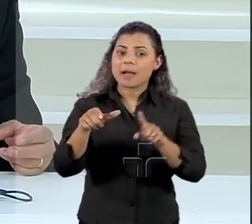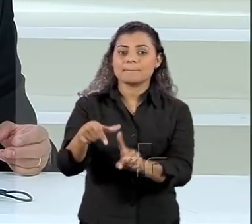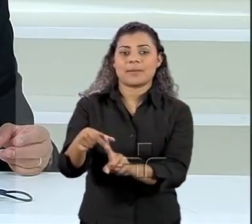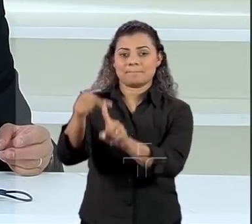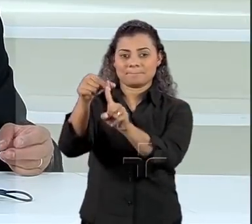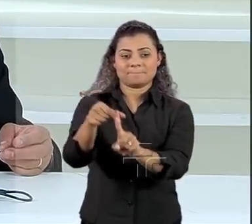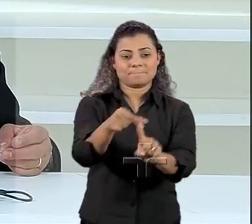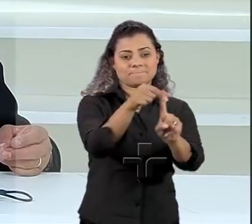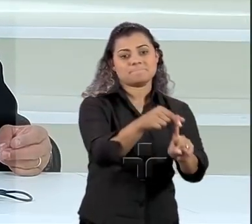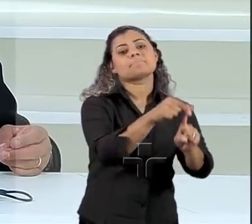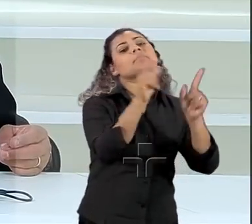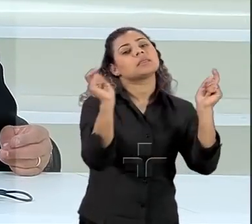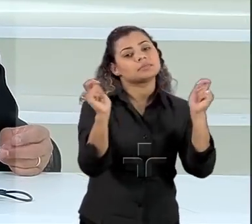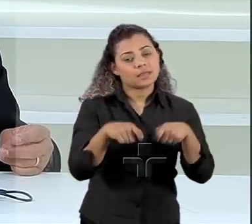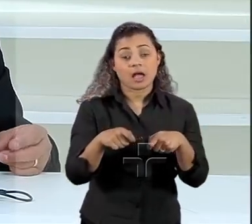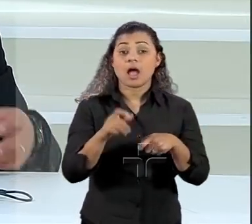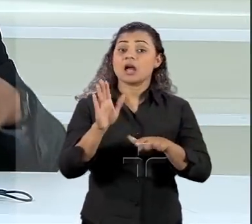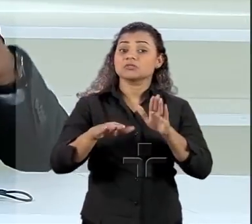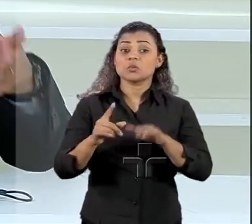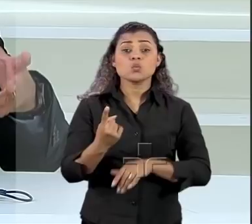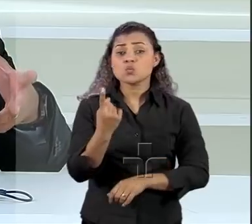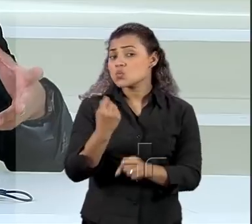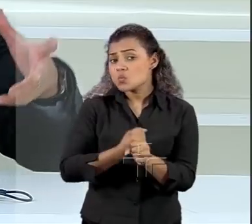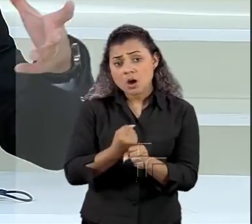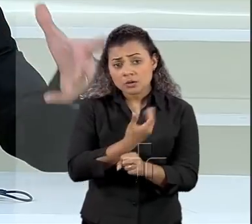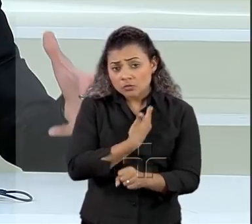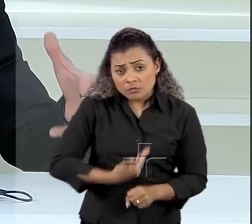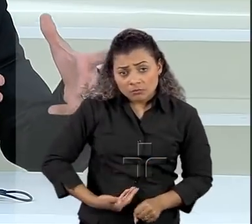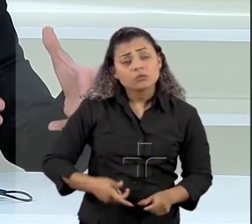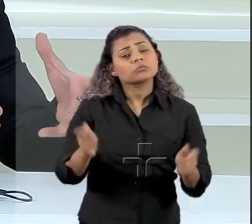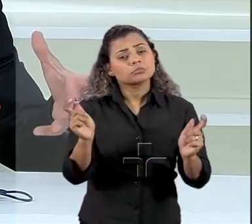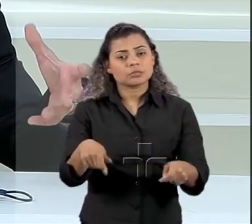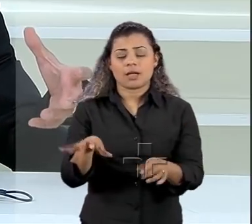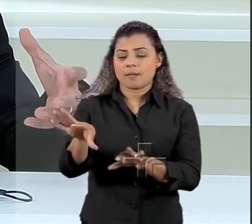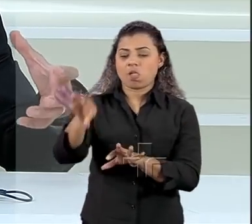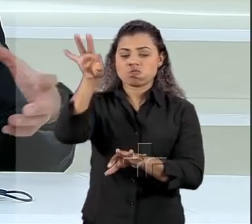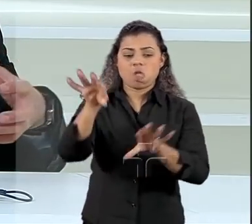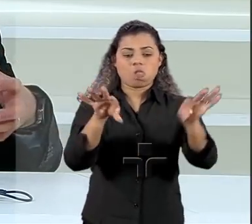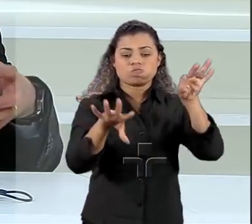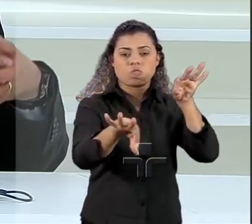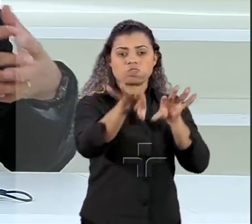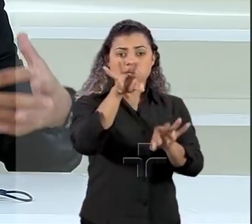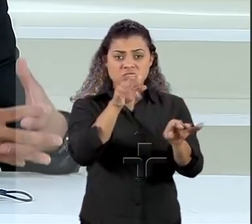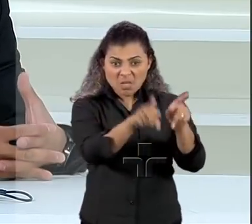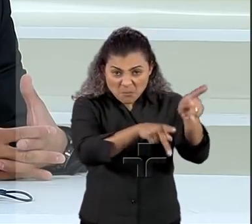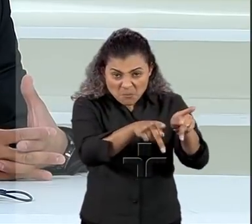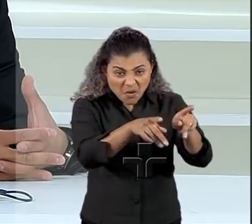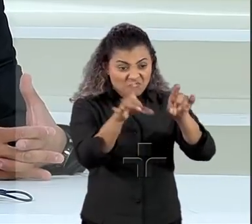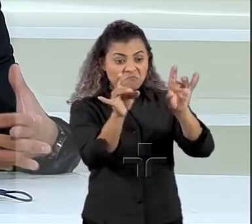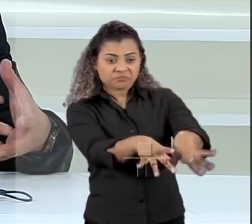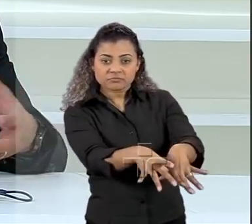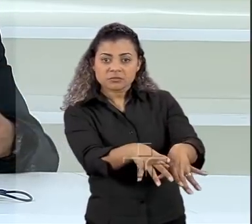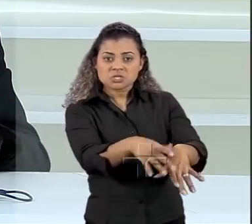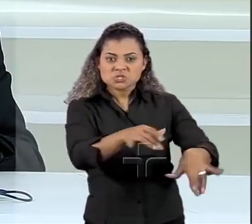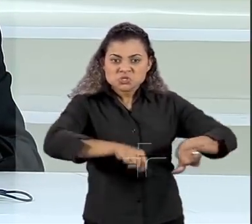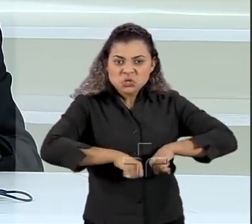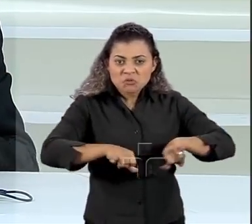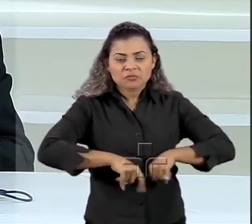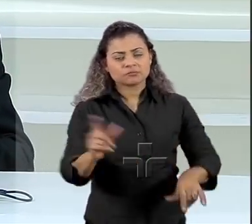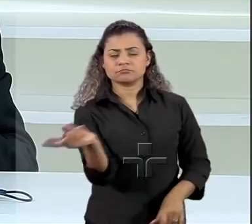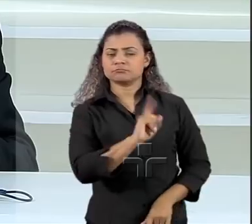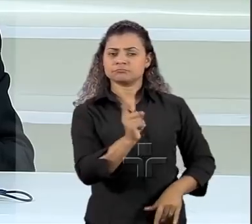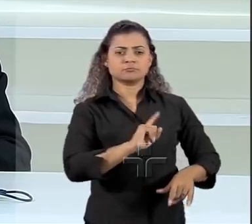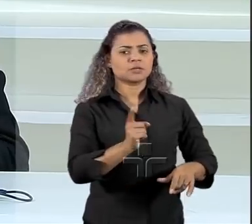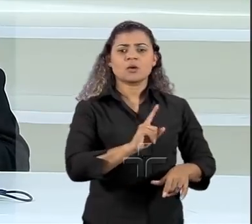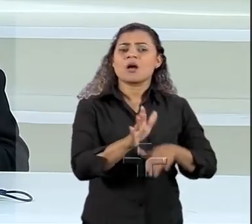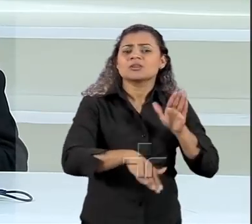sim, mesmo no primeiro ano de governo, e priorizar condições para que a população não fique mais sofrida do que, de repente, já